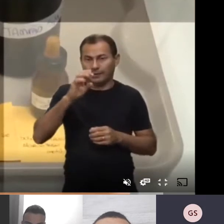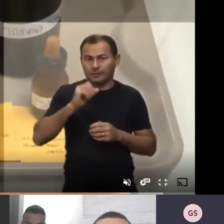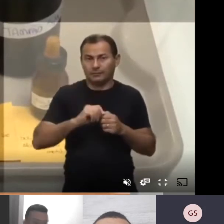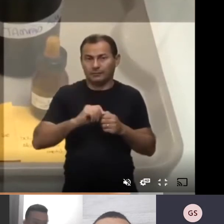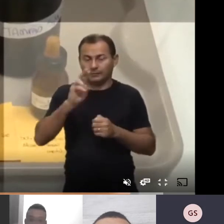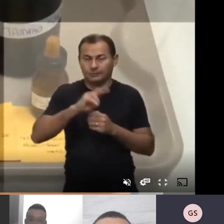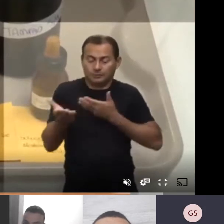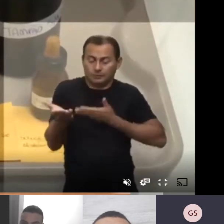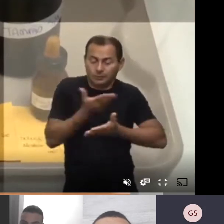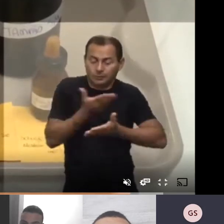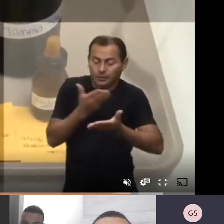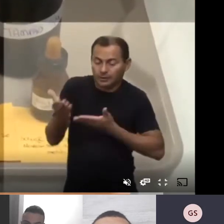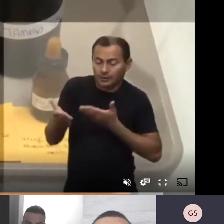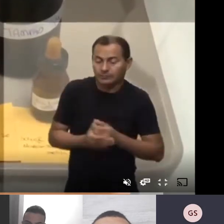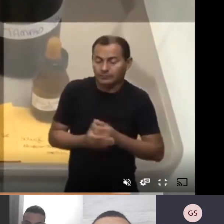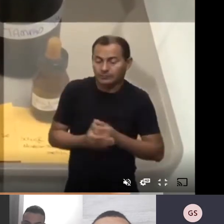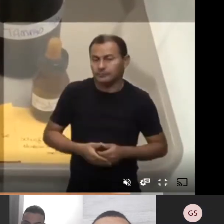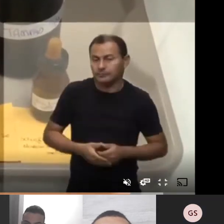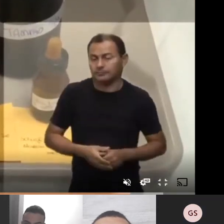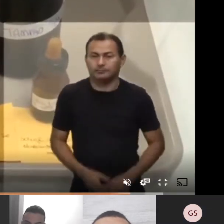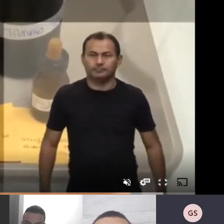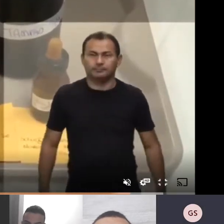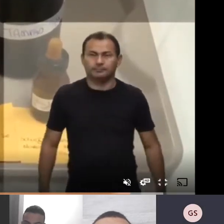Fazer os mesmos procedimentos dos outros, né?